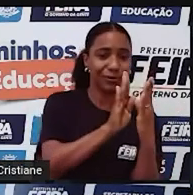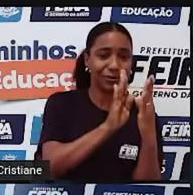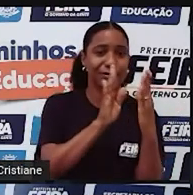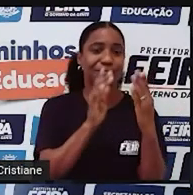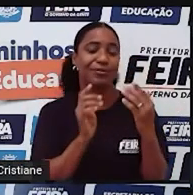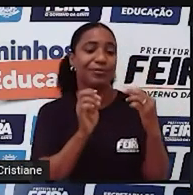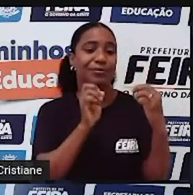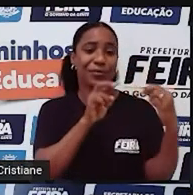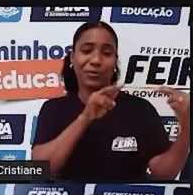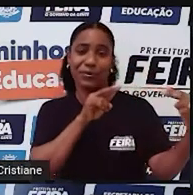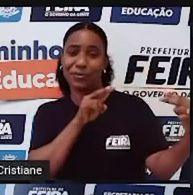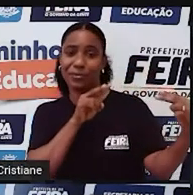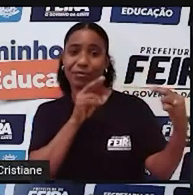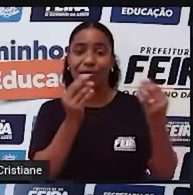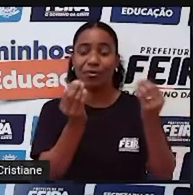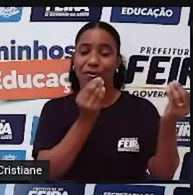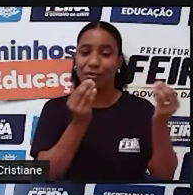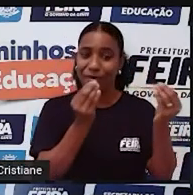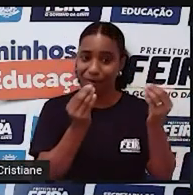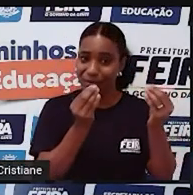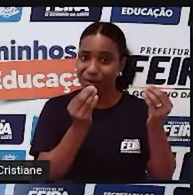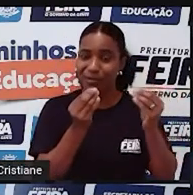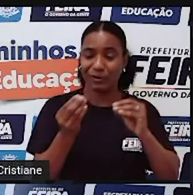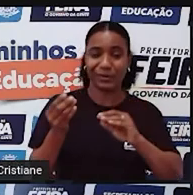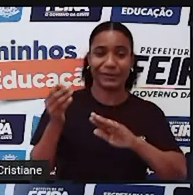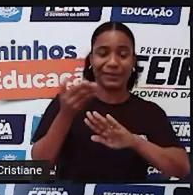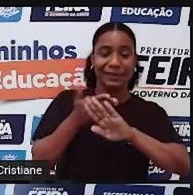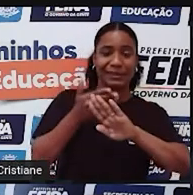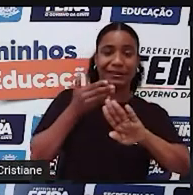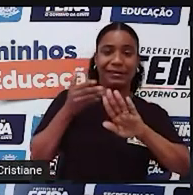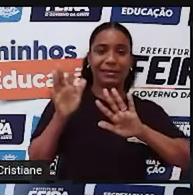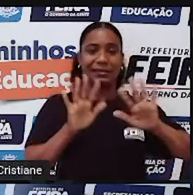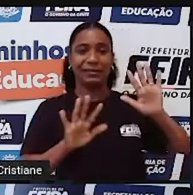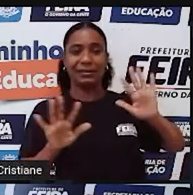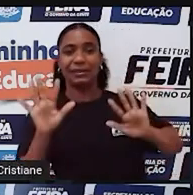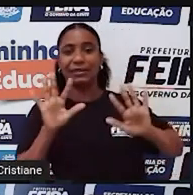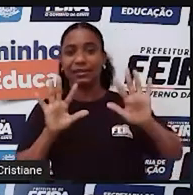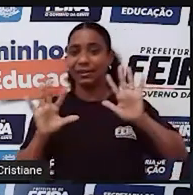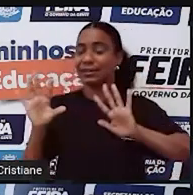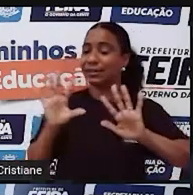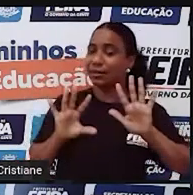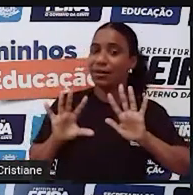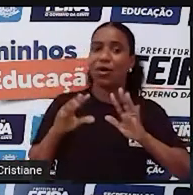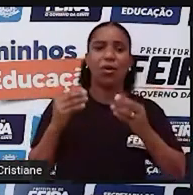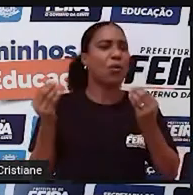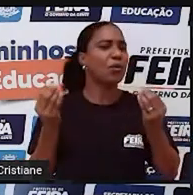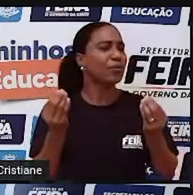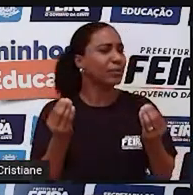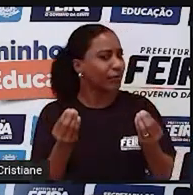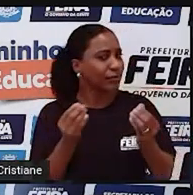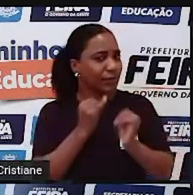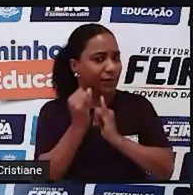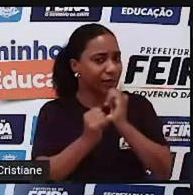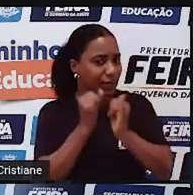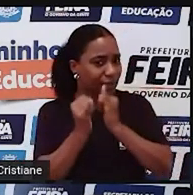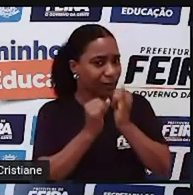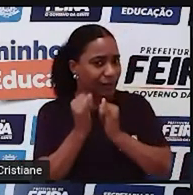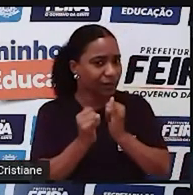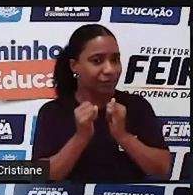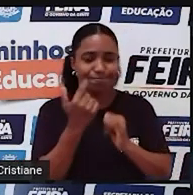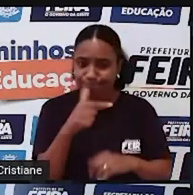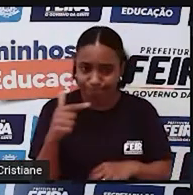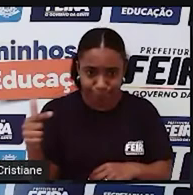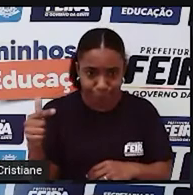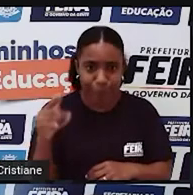social. Caso você não tenha acesso à internet, tente registrar em inglês como você mudou a sua forma de